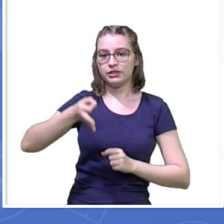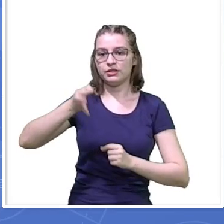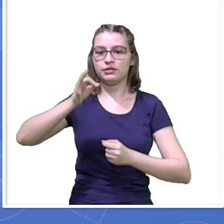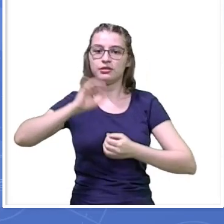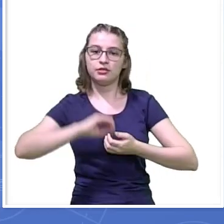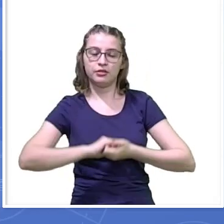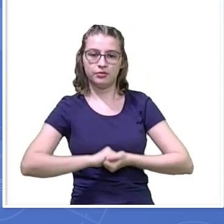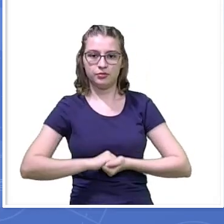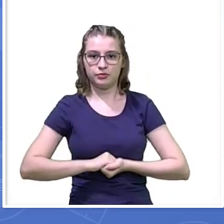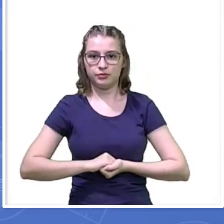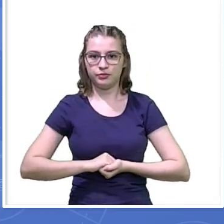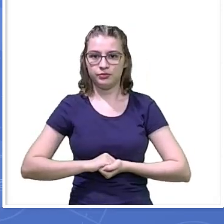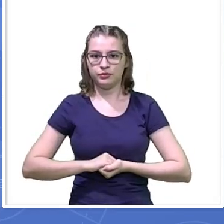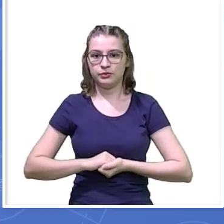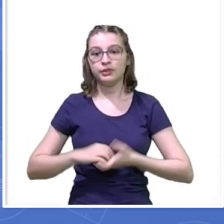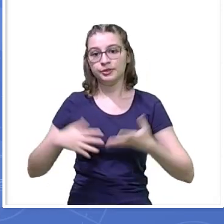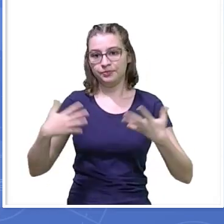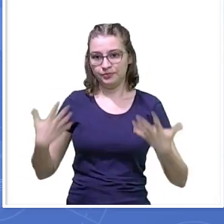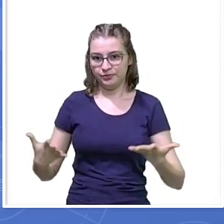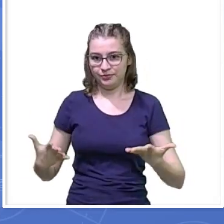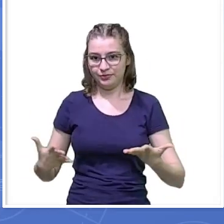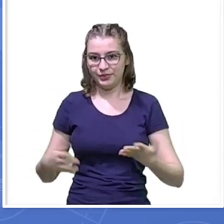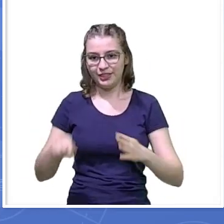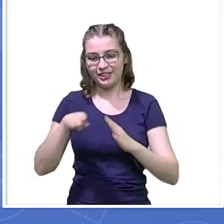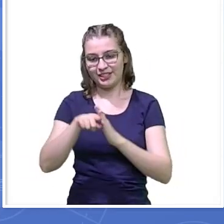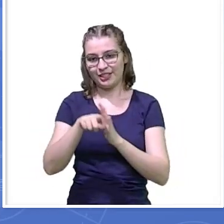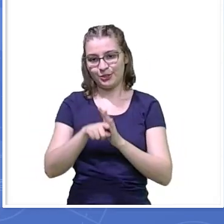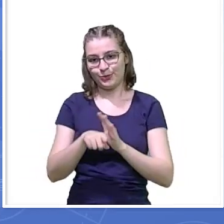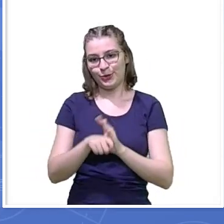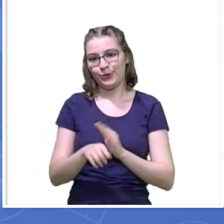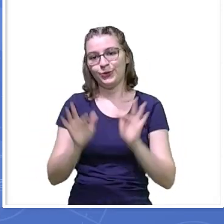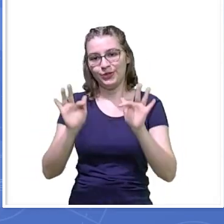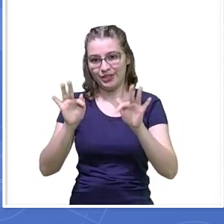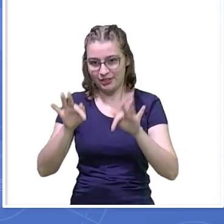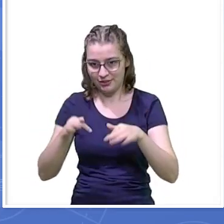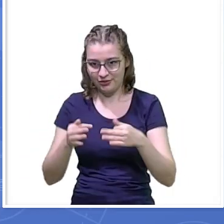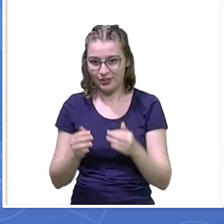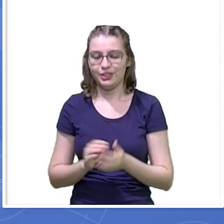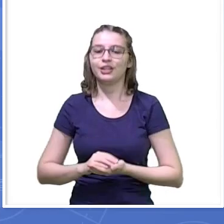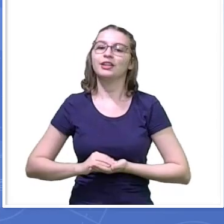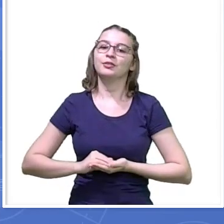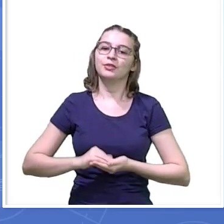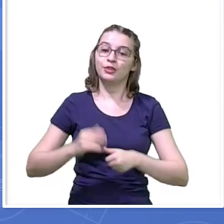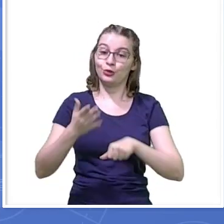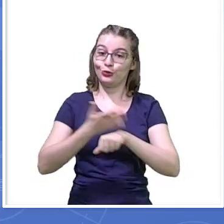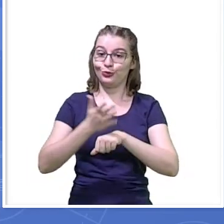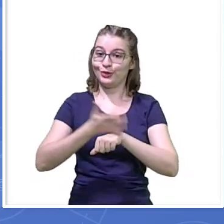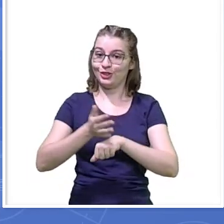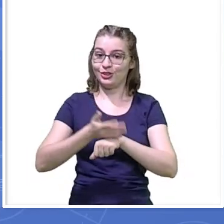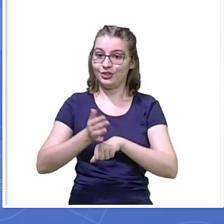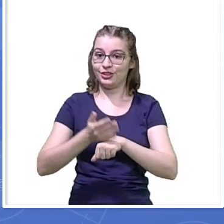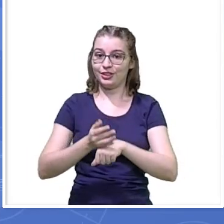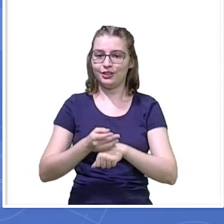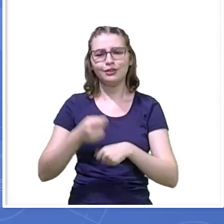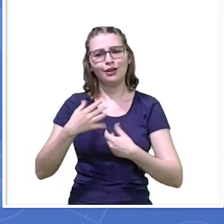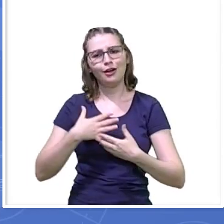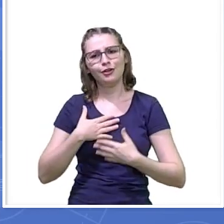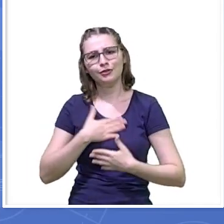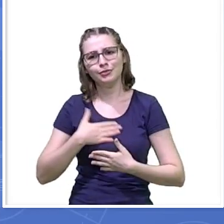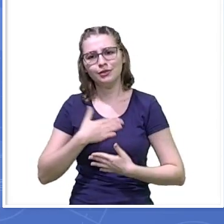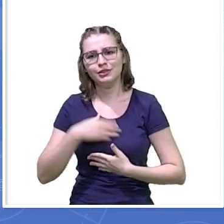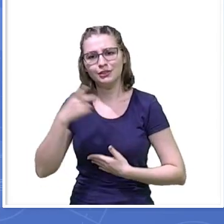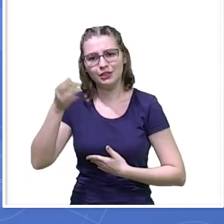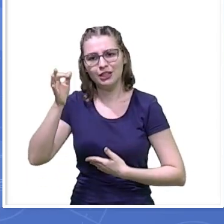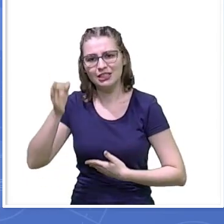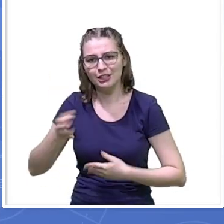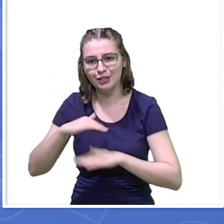no mapa. Pessoal, essas foram as 4 questões do nosso Praticando. Espero que vocês tenham acertado. Quem errou também, não tem